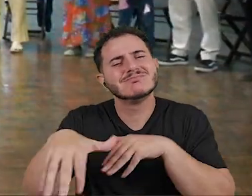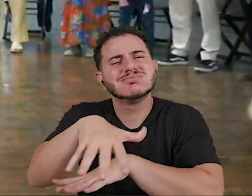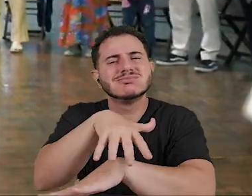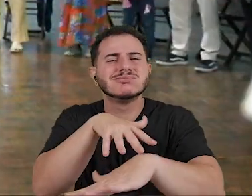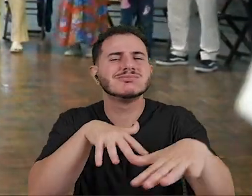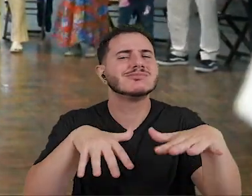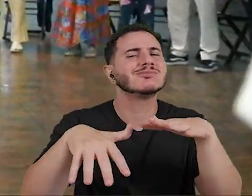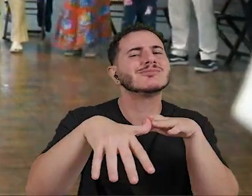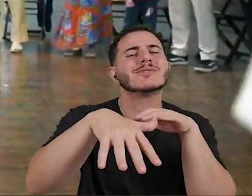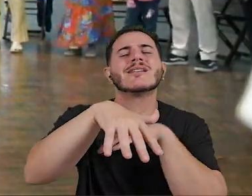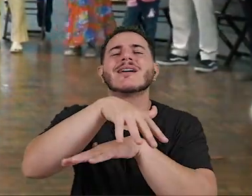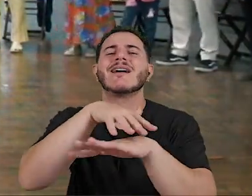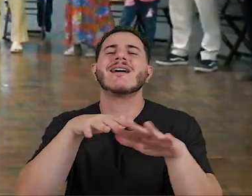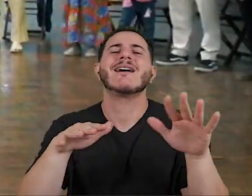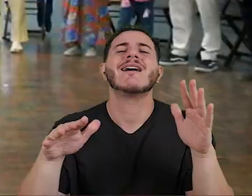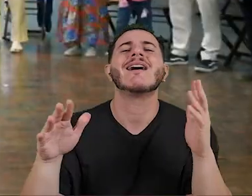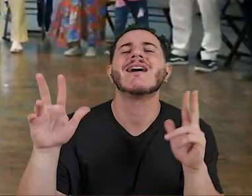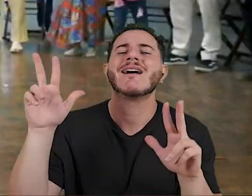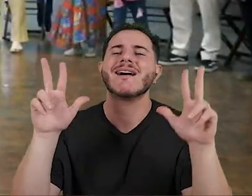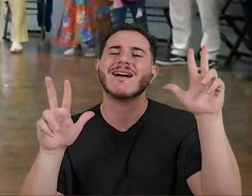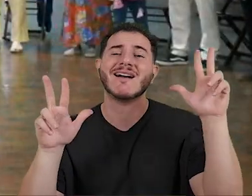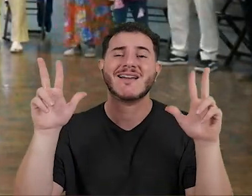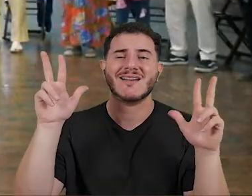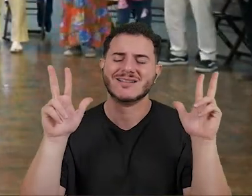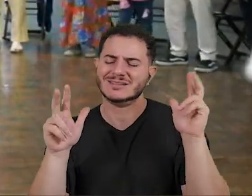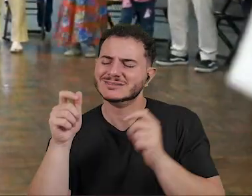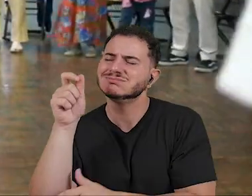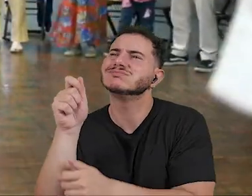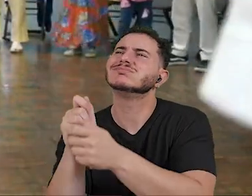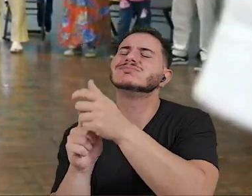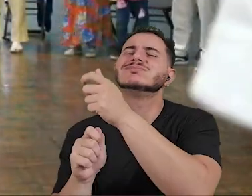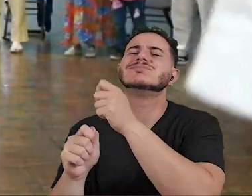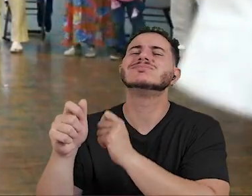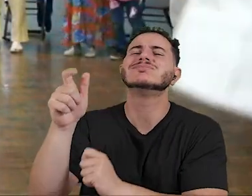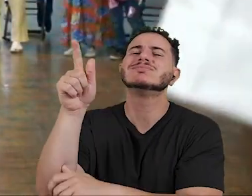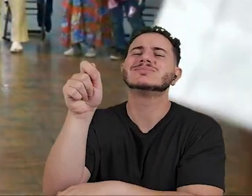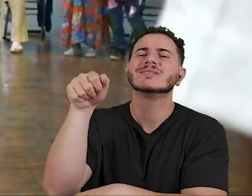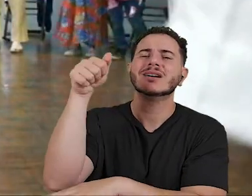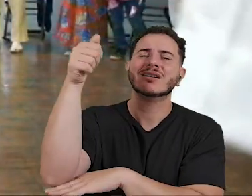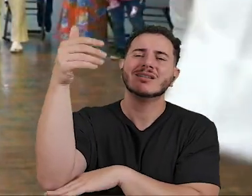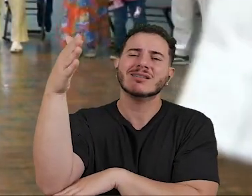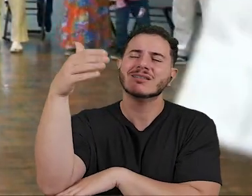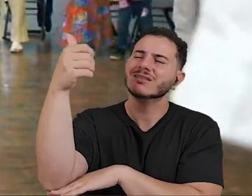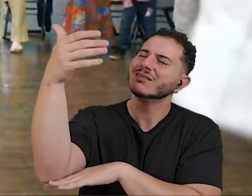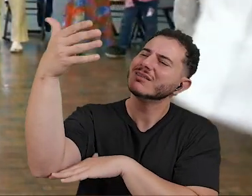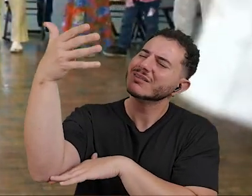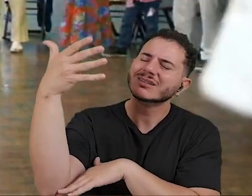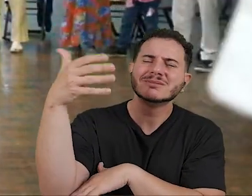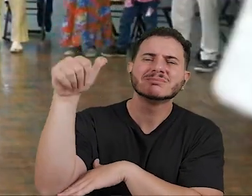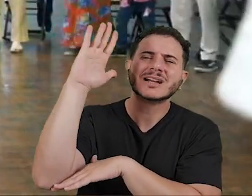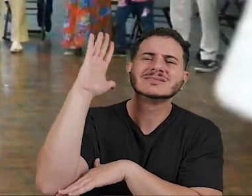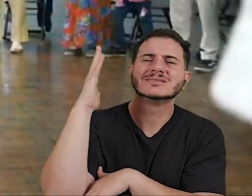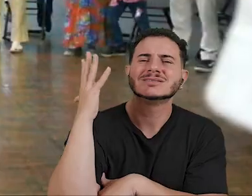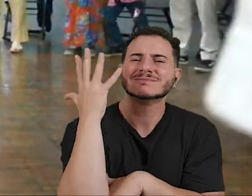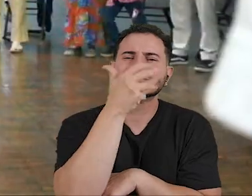é a mais bonita, enfeitei com flores e laços